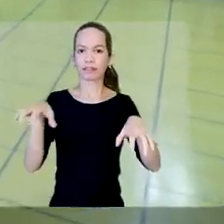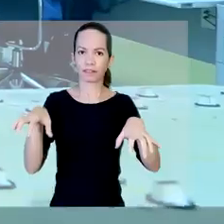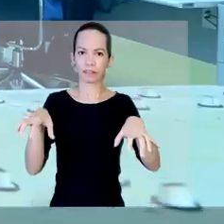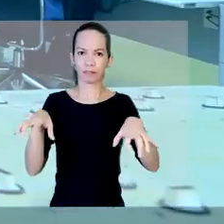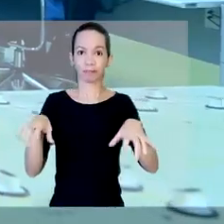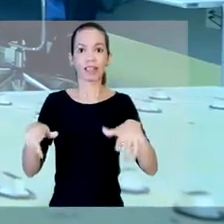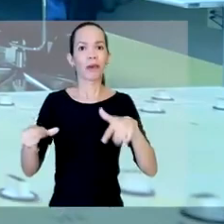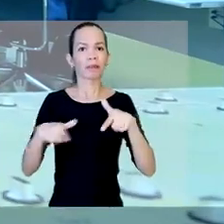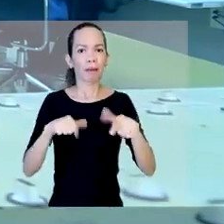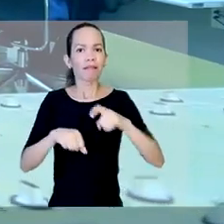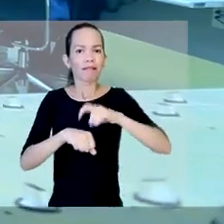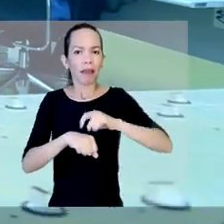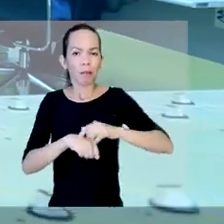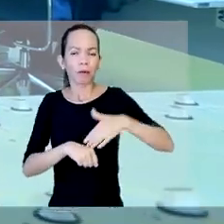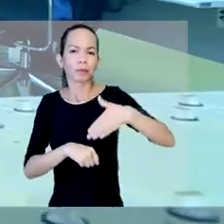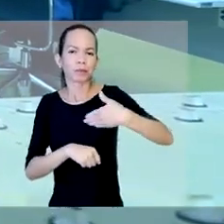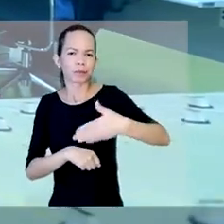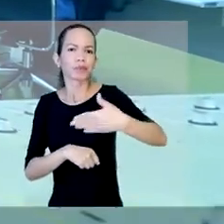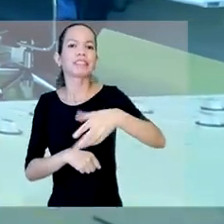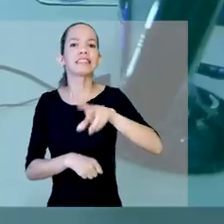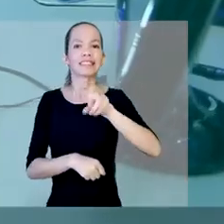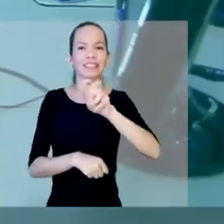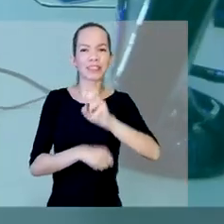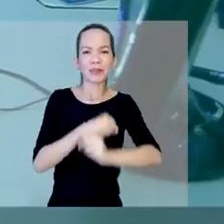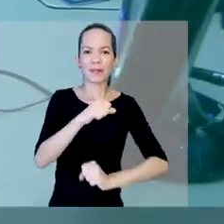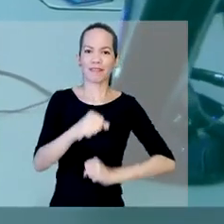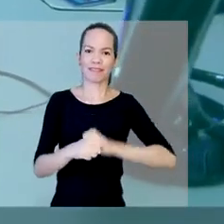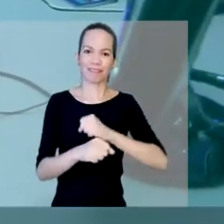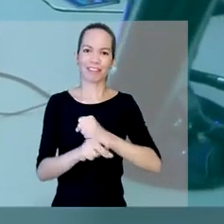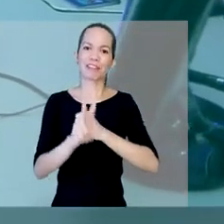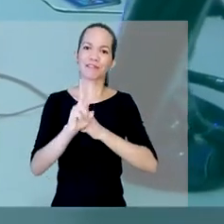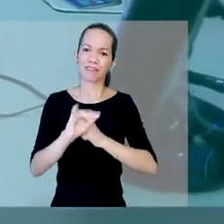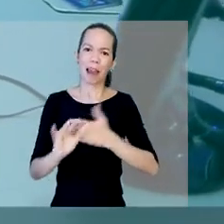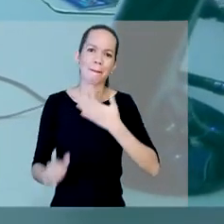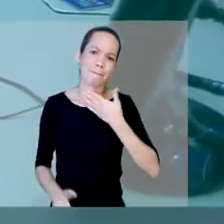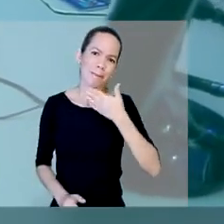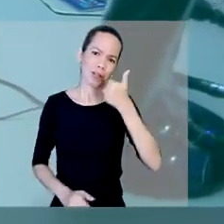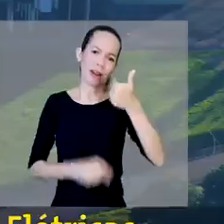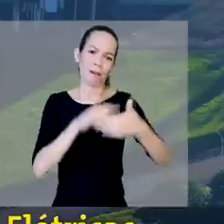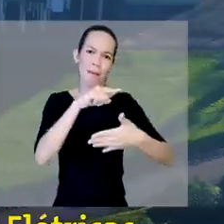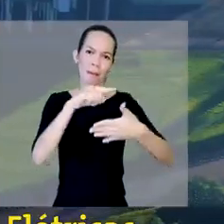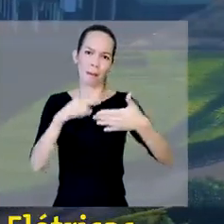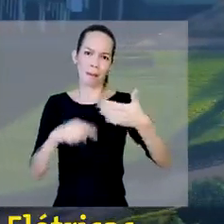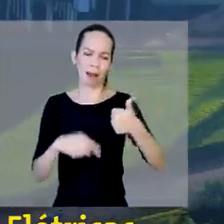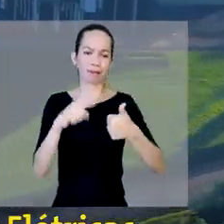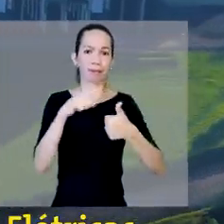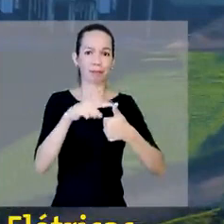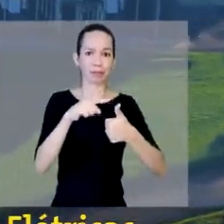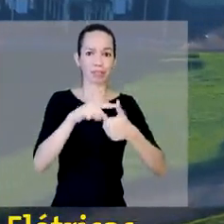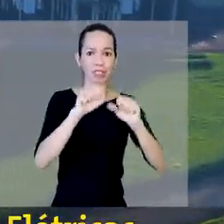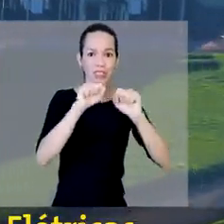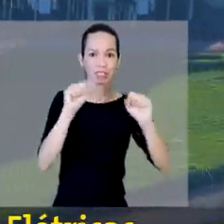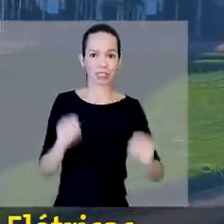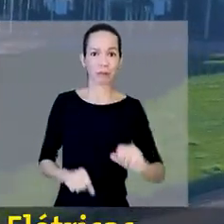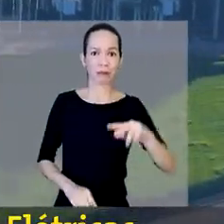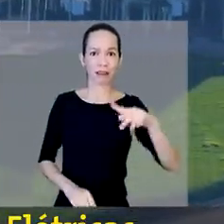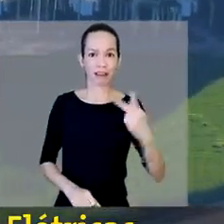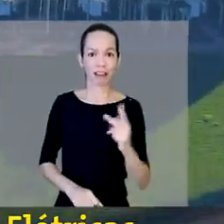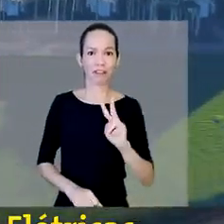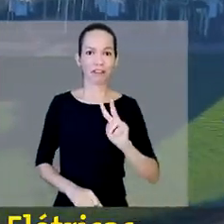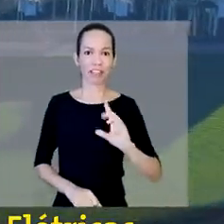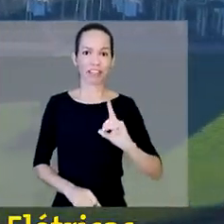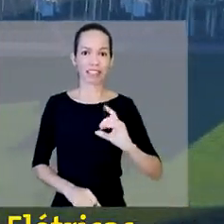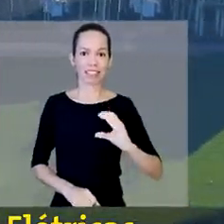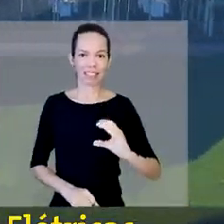bipolos. Um trabalho estimado em 5 anos, que vai trazer vários benefícios. Revitalização do sistema